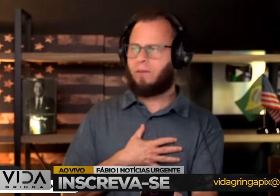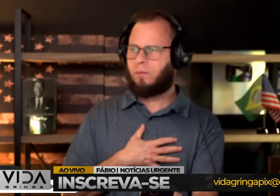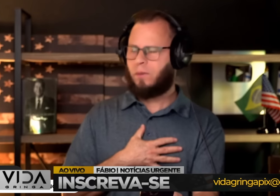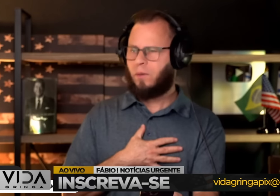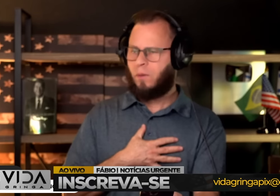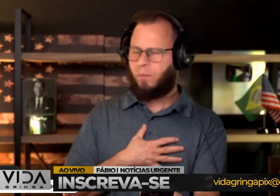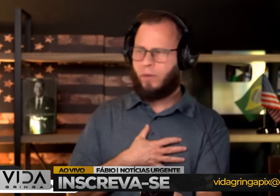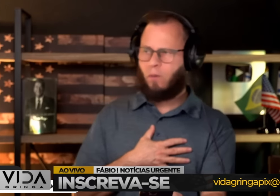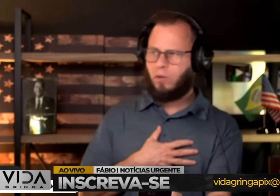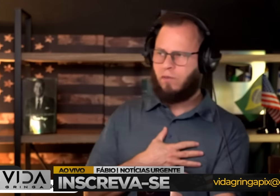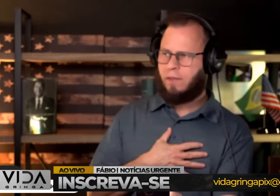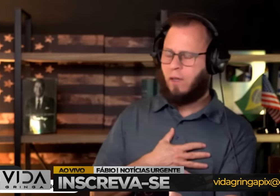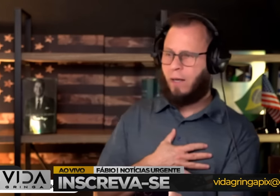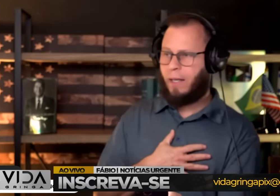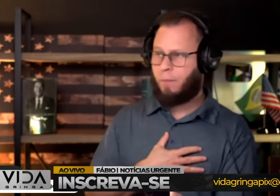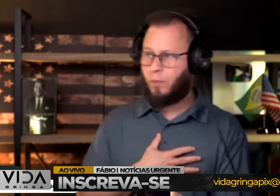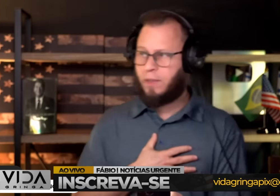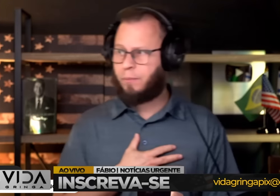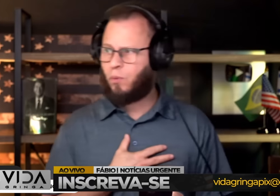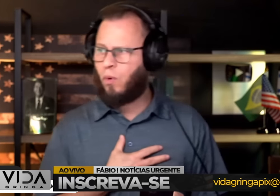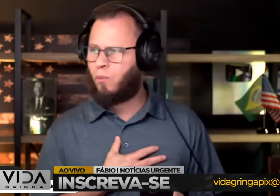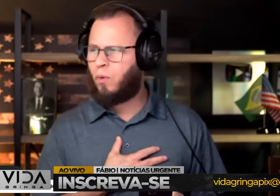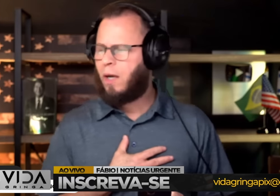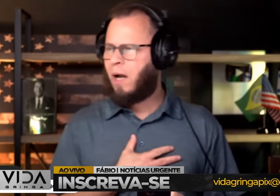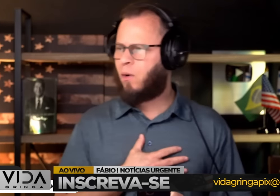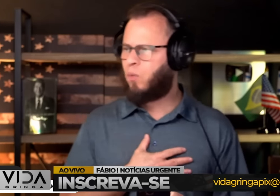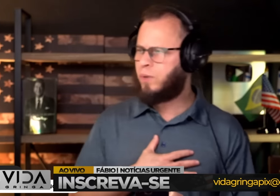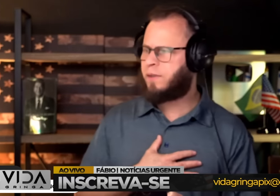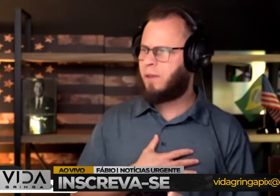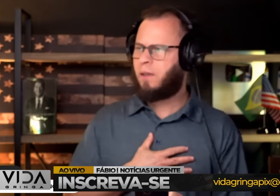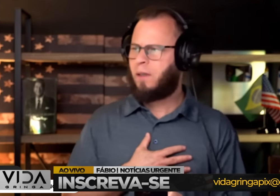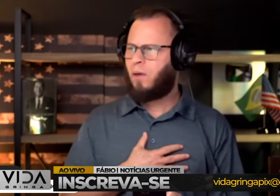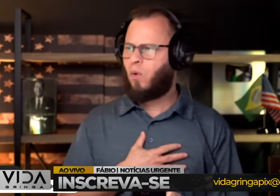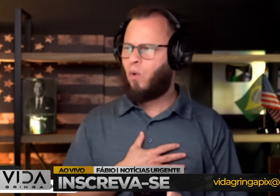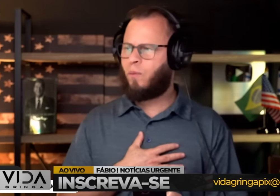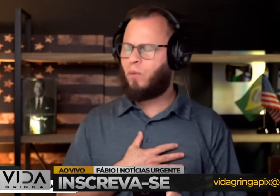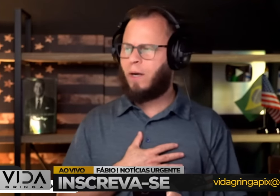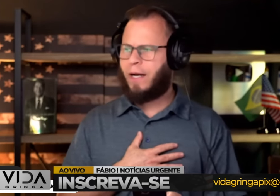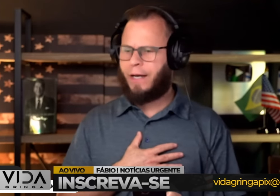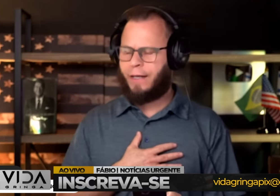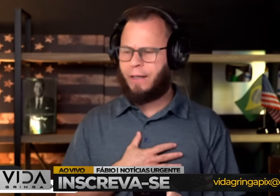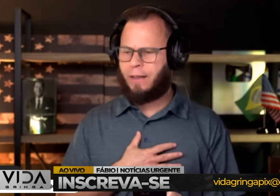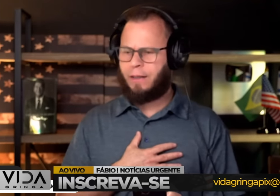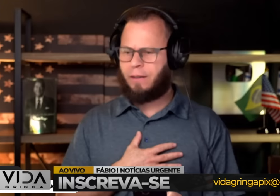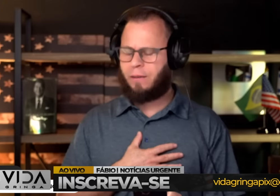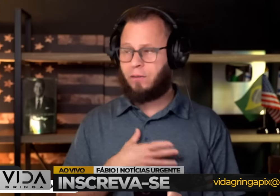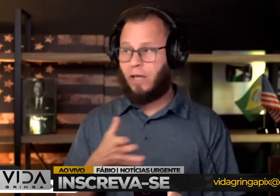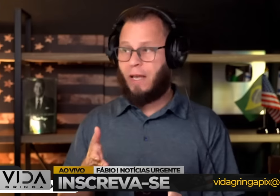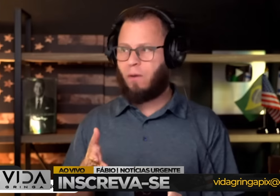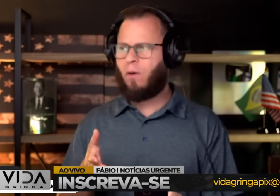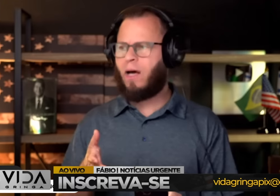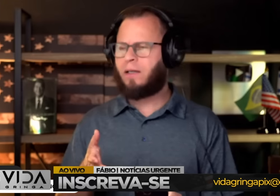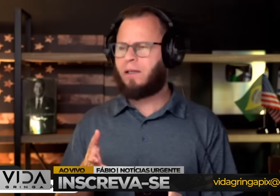um lado porque quando você tem uma guerra por exemplo como a Rússia como a a